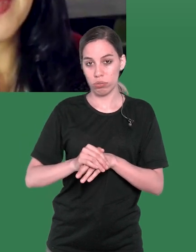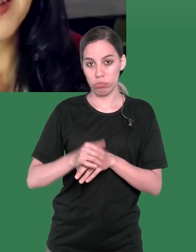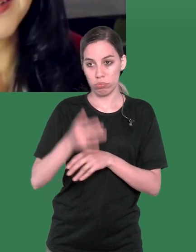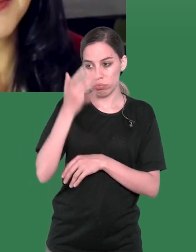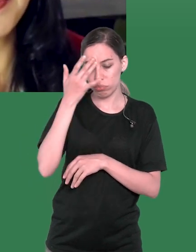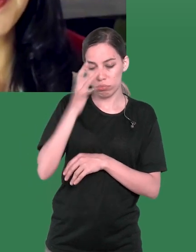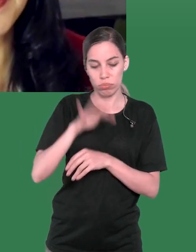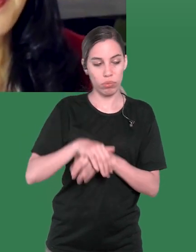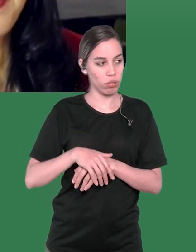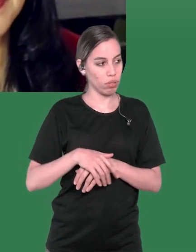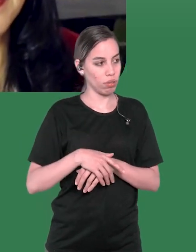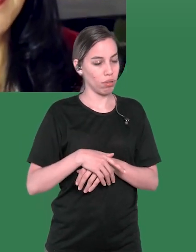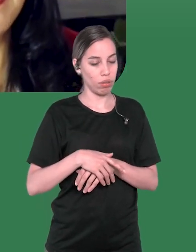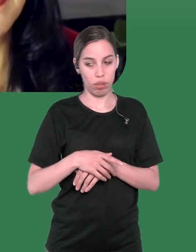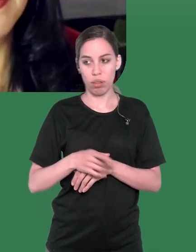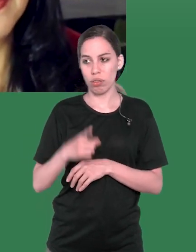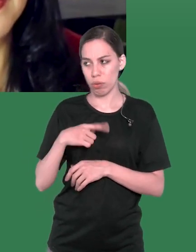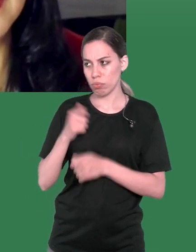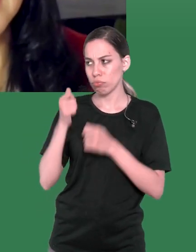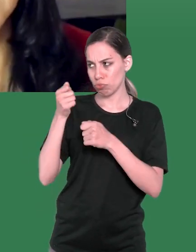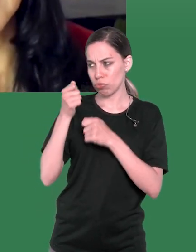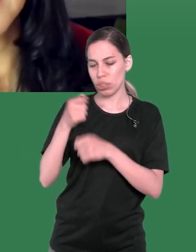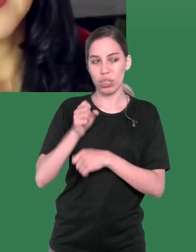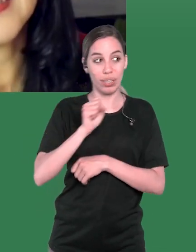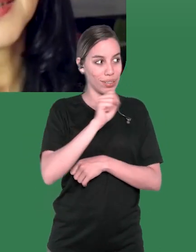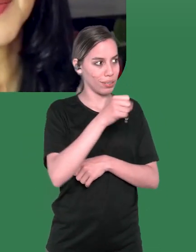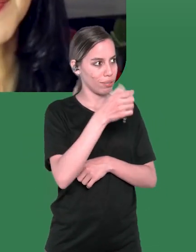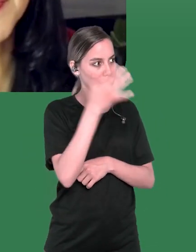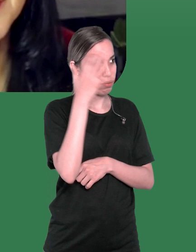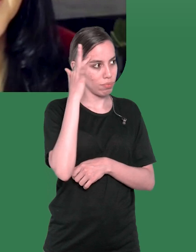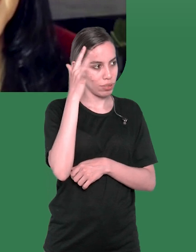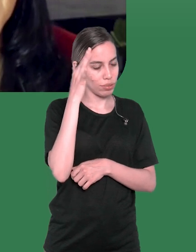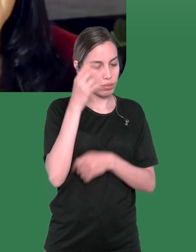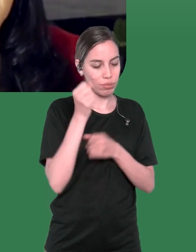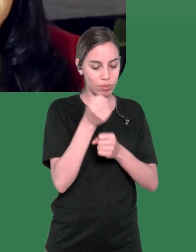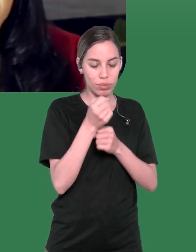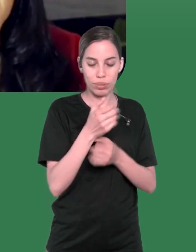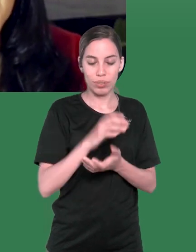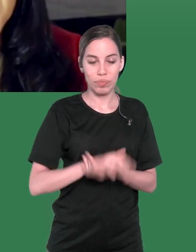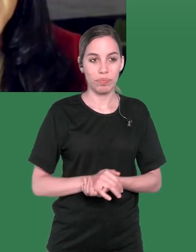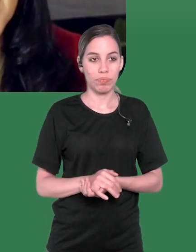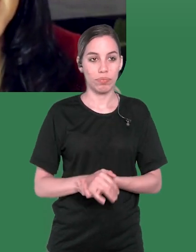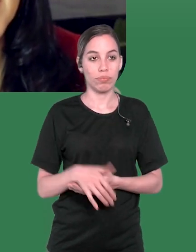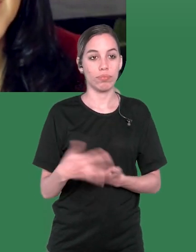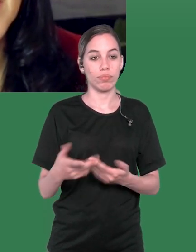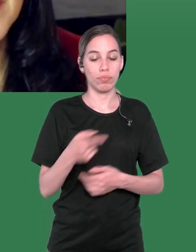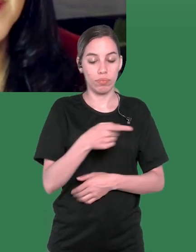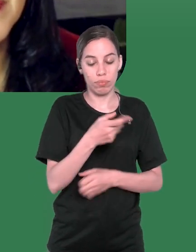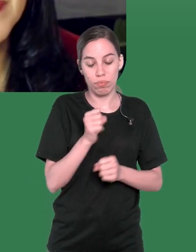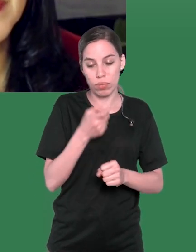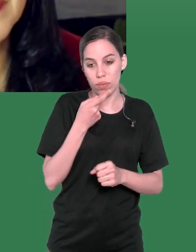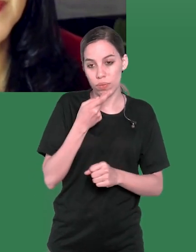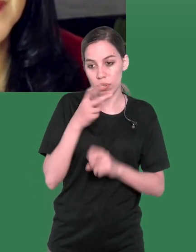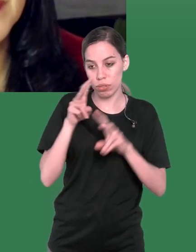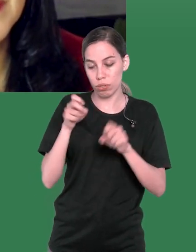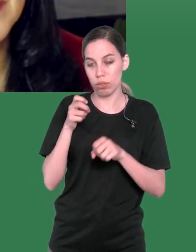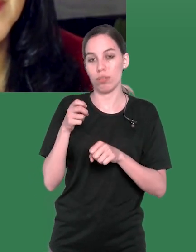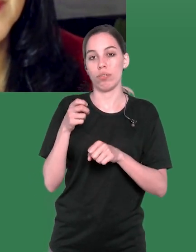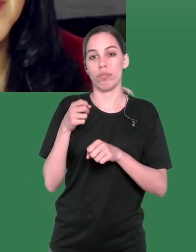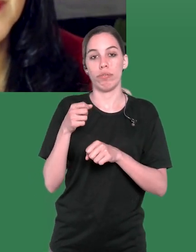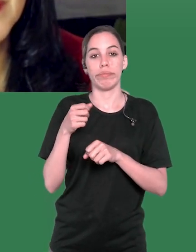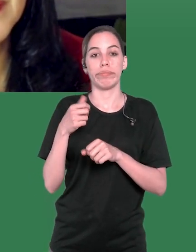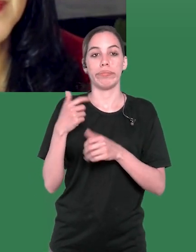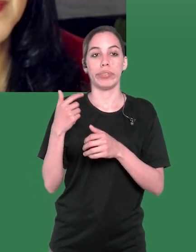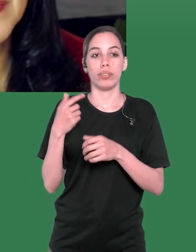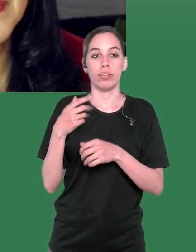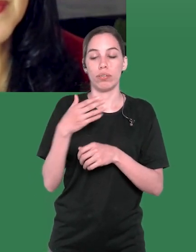imagina. Então aí eu quero te pedir para falar um pouco dos animais na obra do Drummond também, que você traz aqui no livro, mas a gente